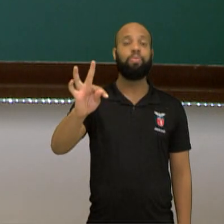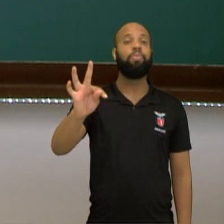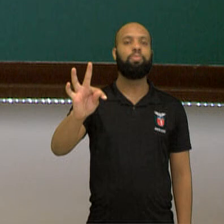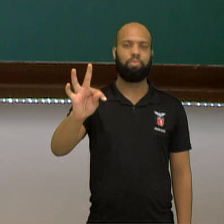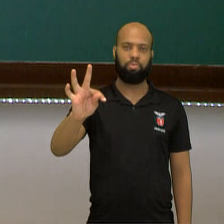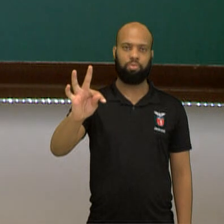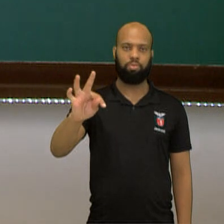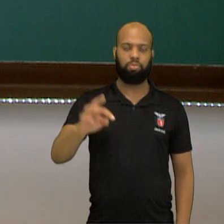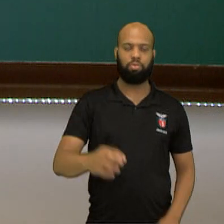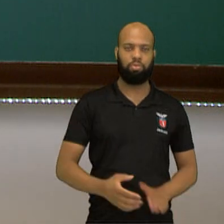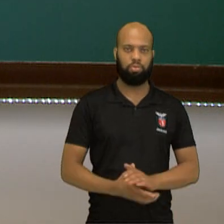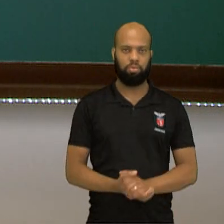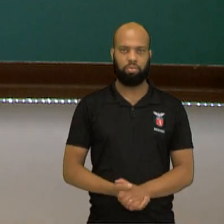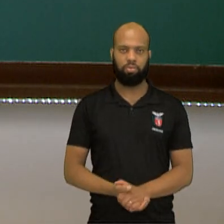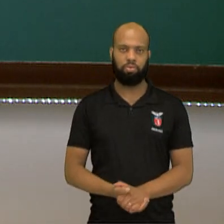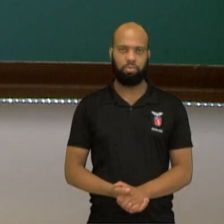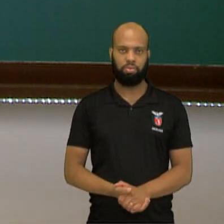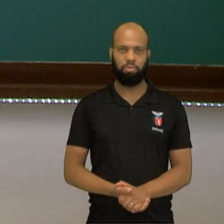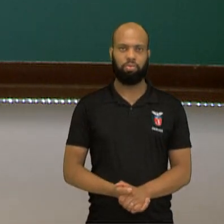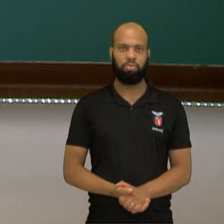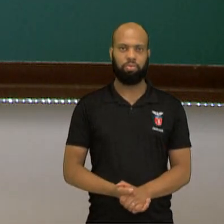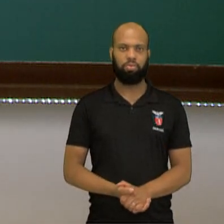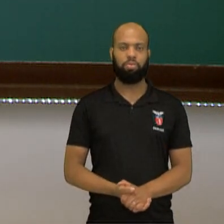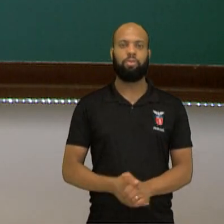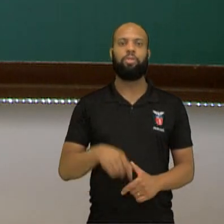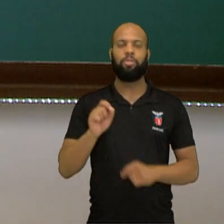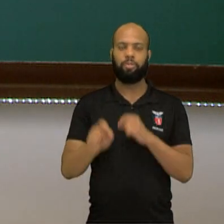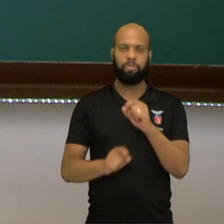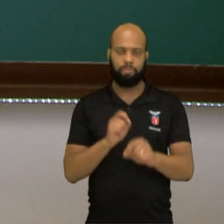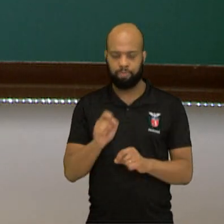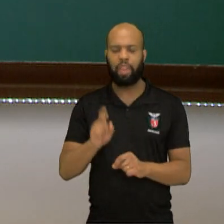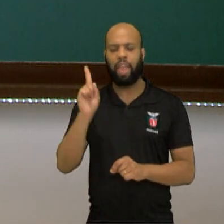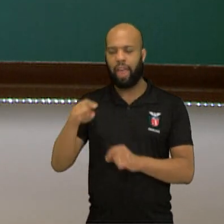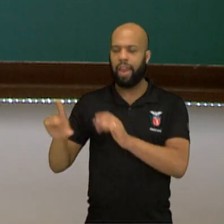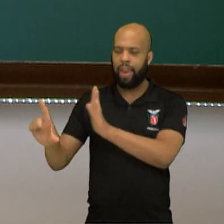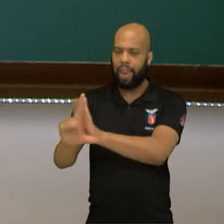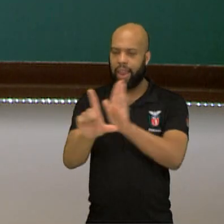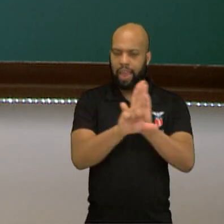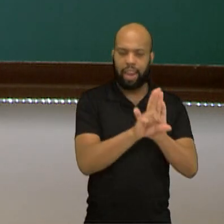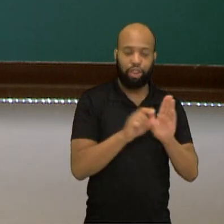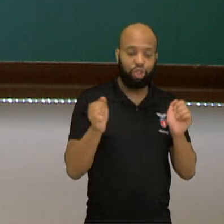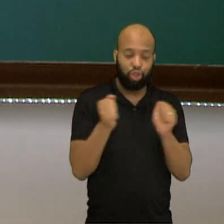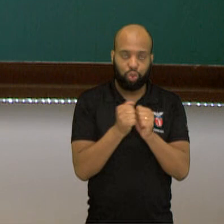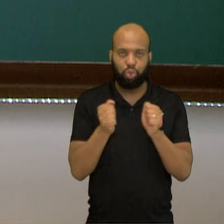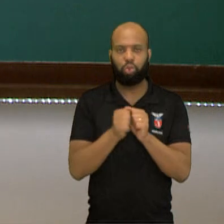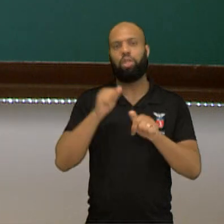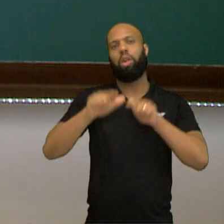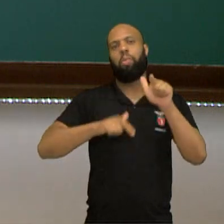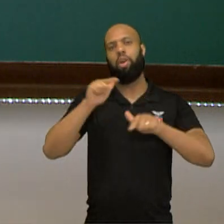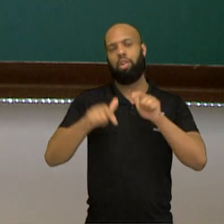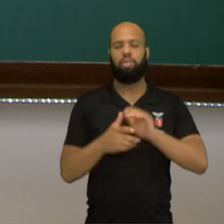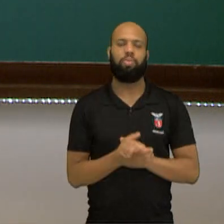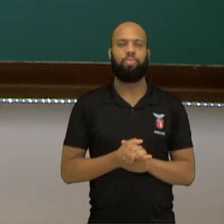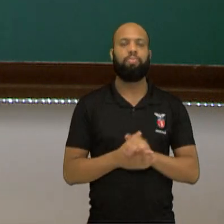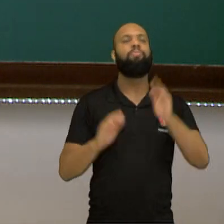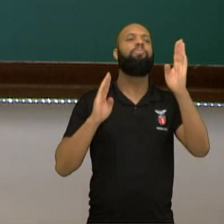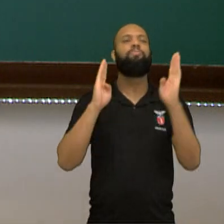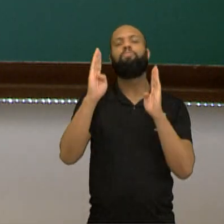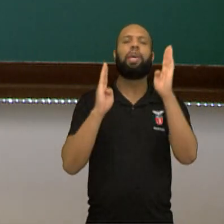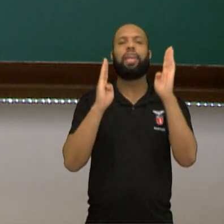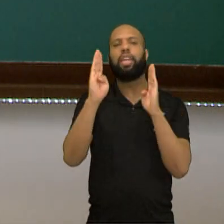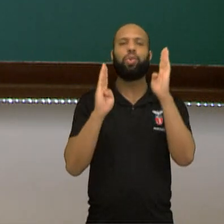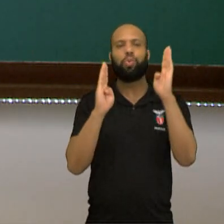CLT. O que significava essa sigla, então? Consolidação das leis trabalhistas. Em que período